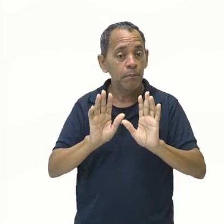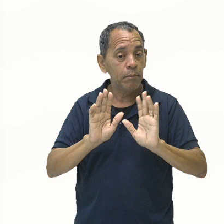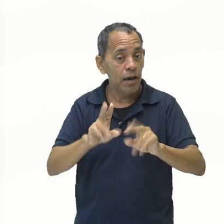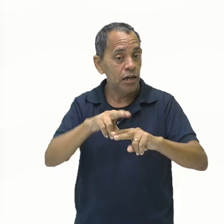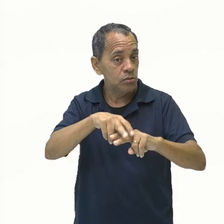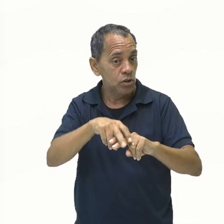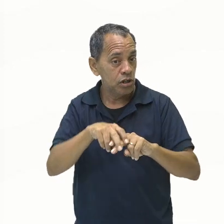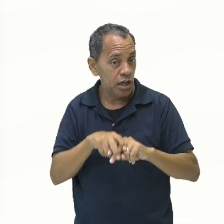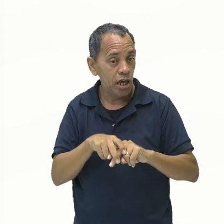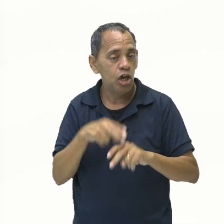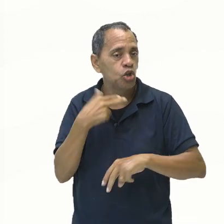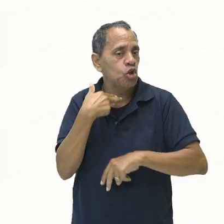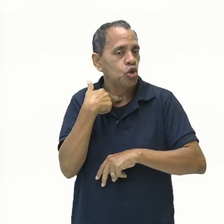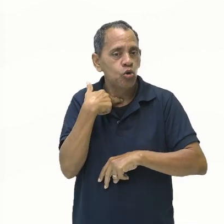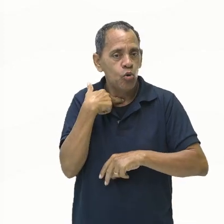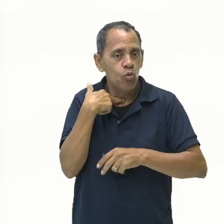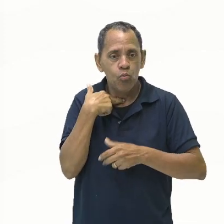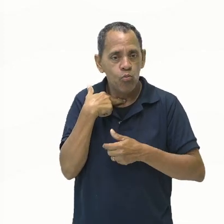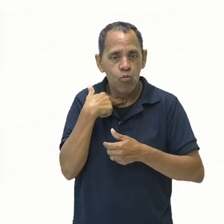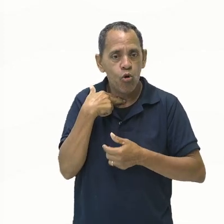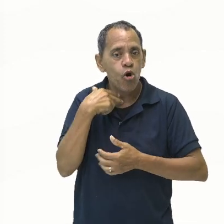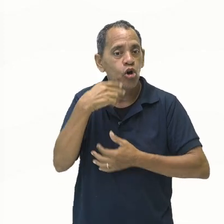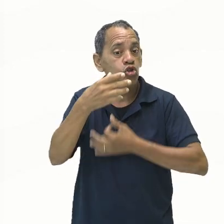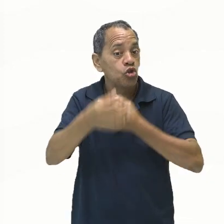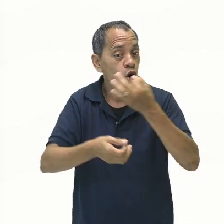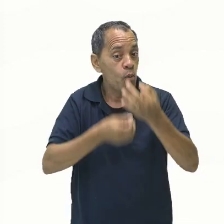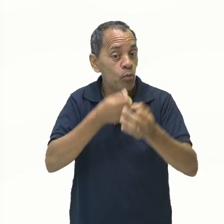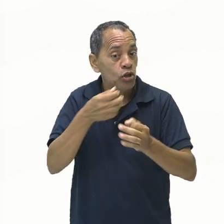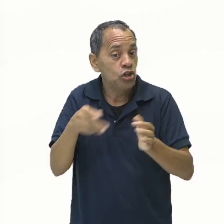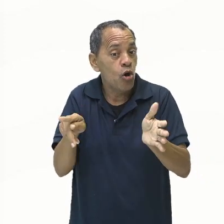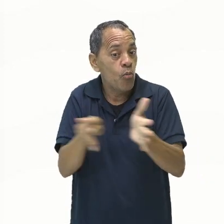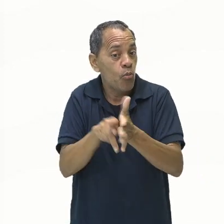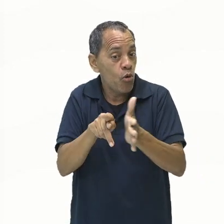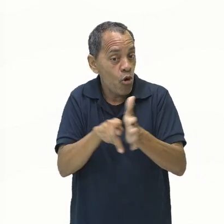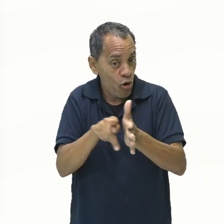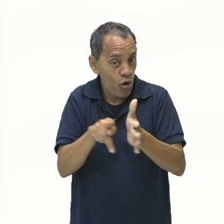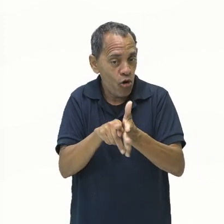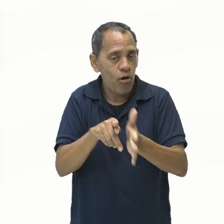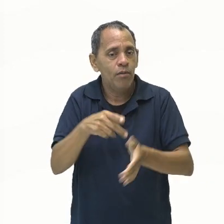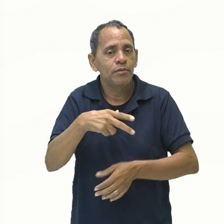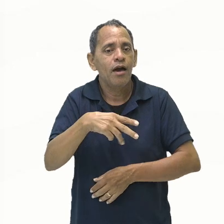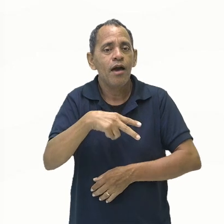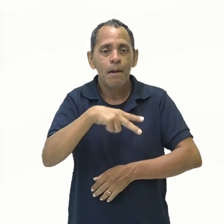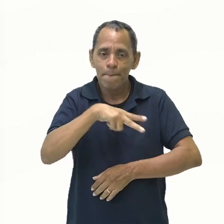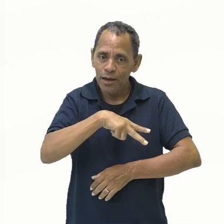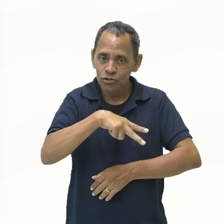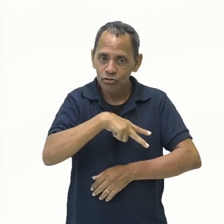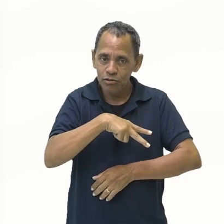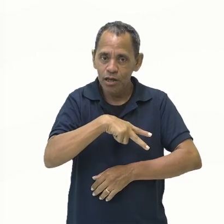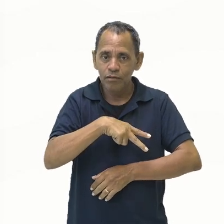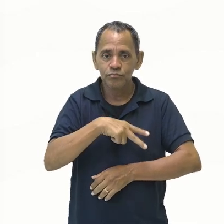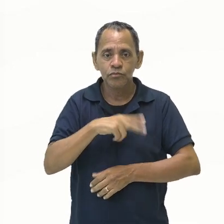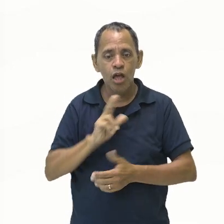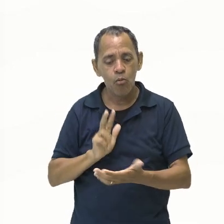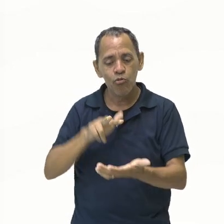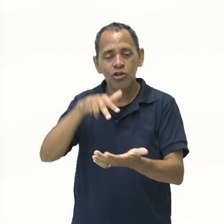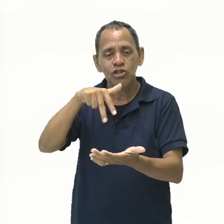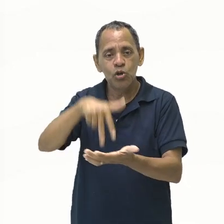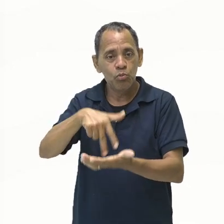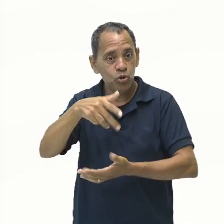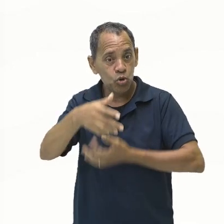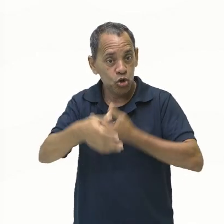forma pessoal, né? Deixar isso tão pessoal. É um posicionamento crítico, tá,